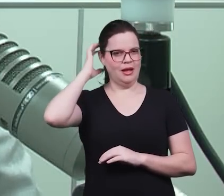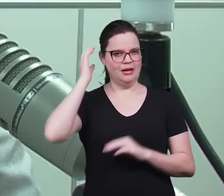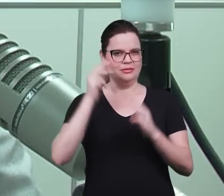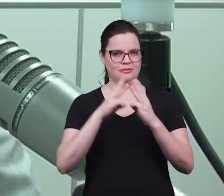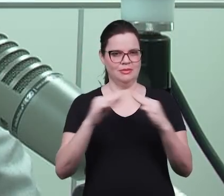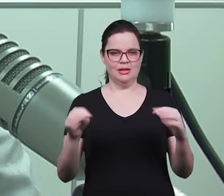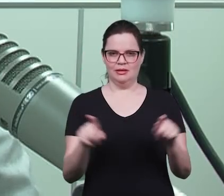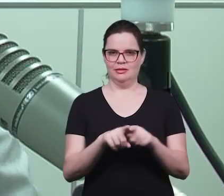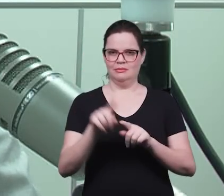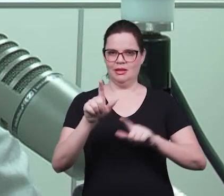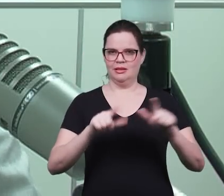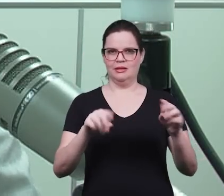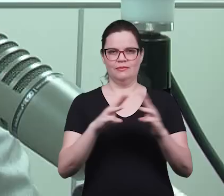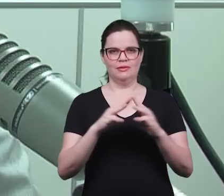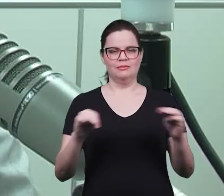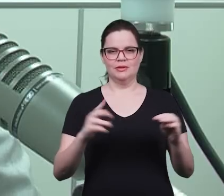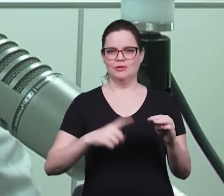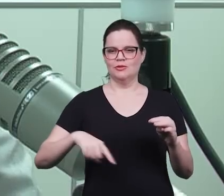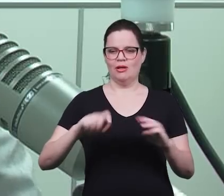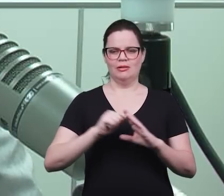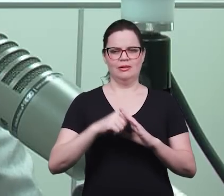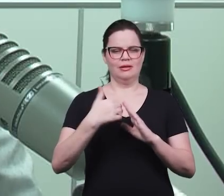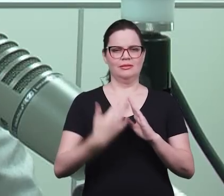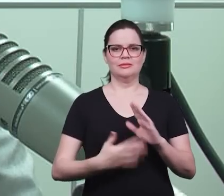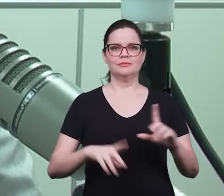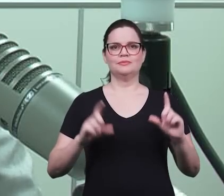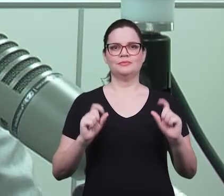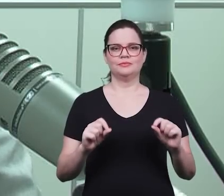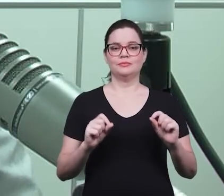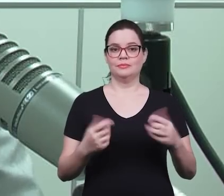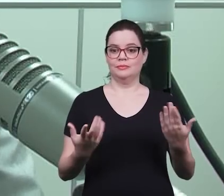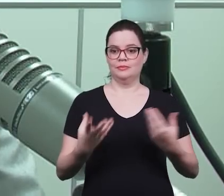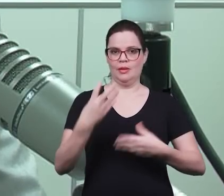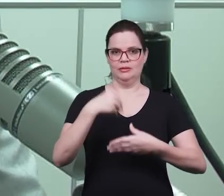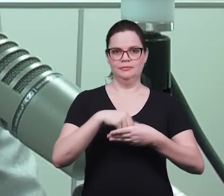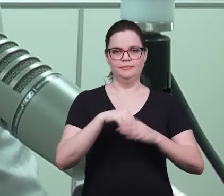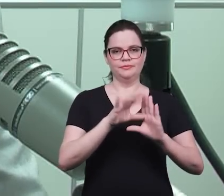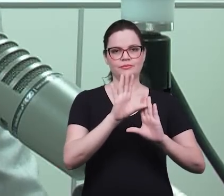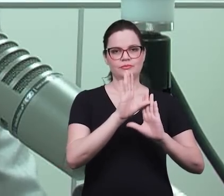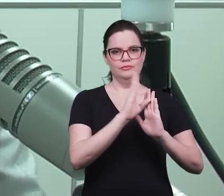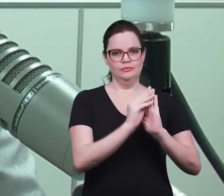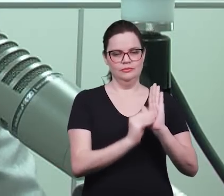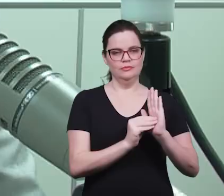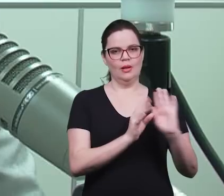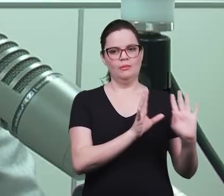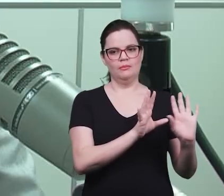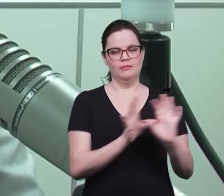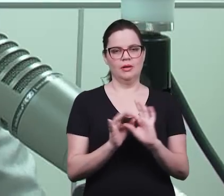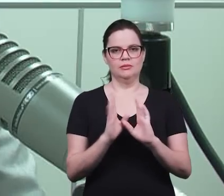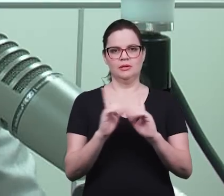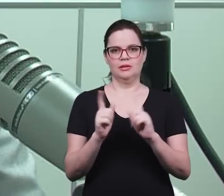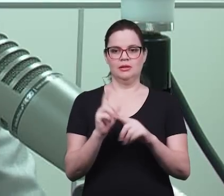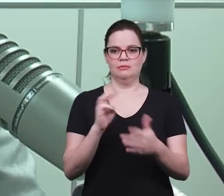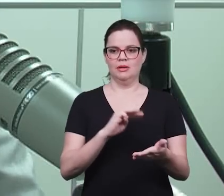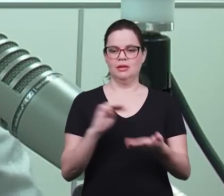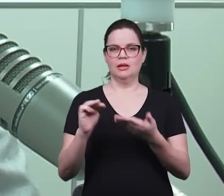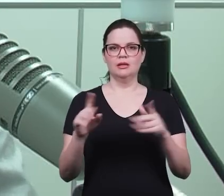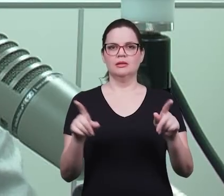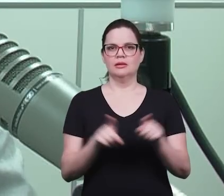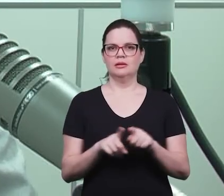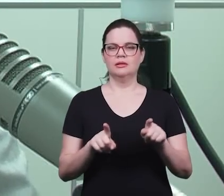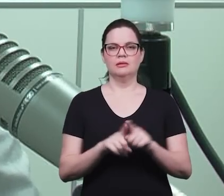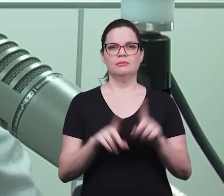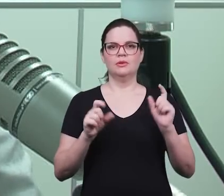TV Manaim tem essa característica, né, que ela traz dentro da identidade da Igreja Cristã Maranata, do